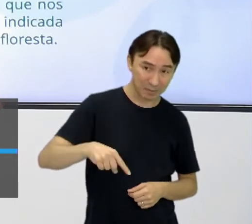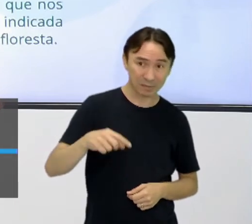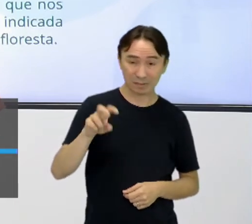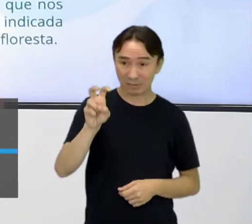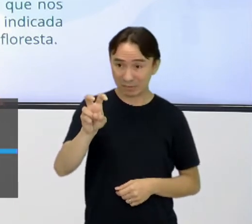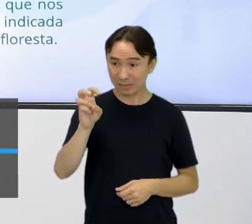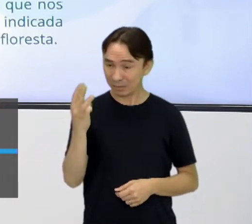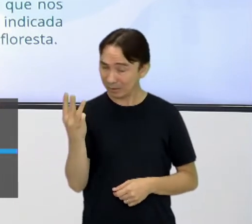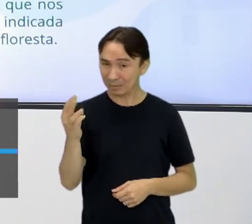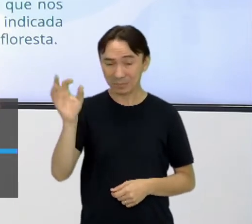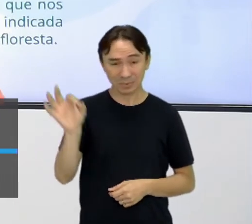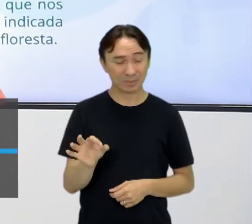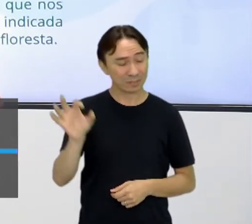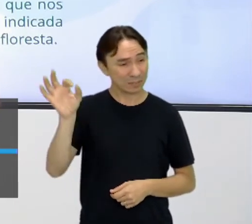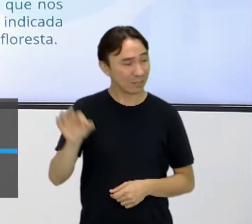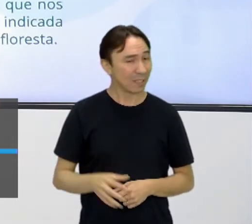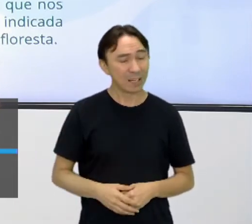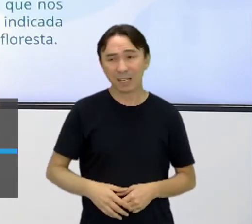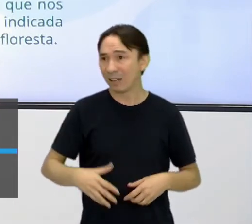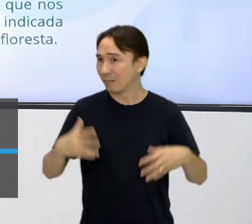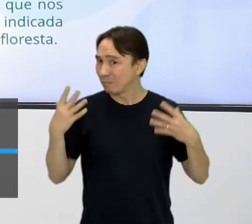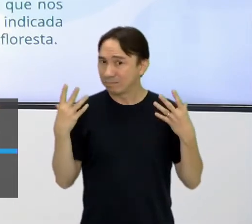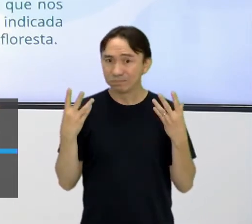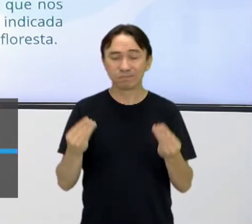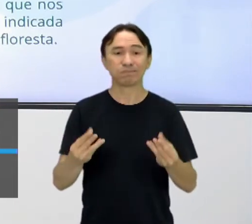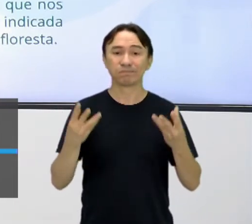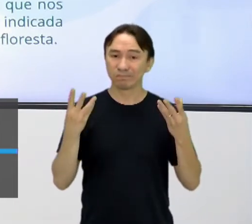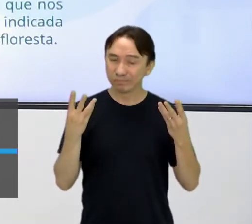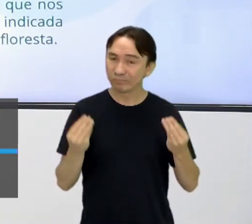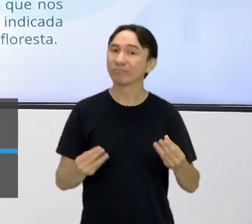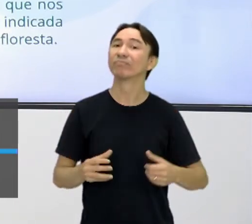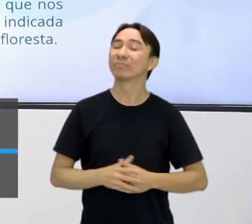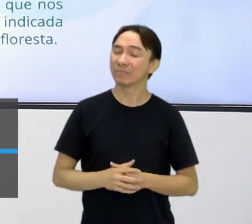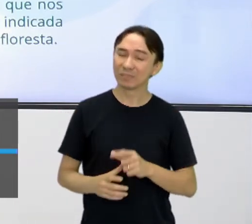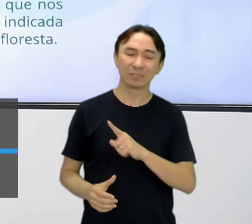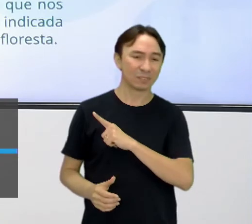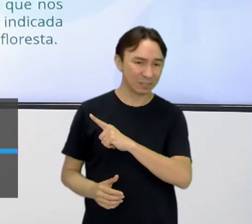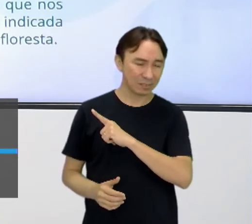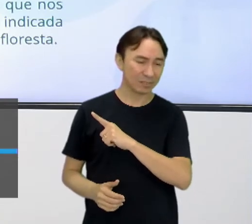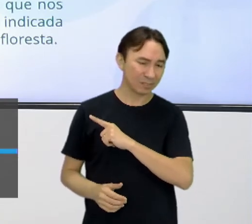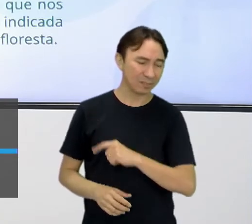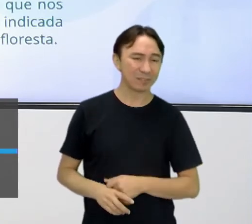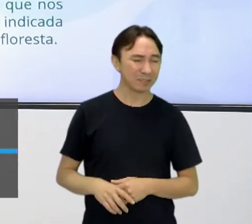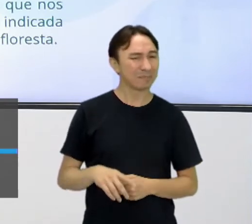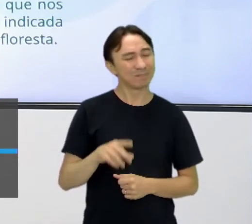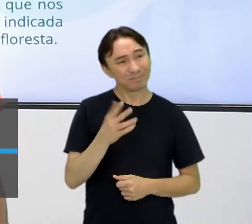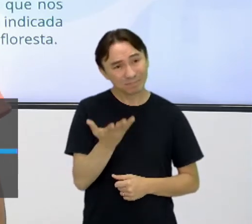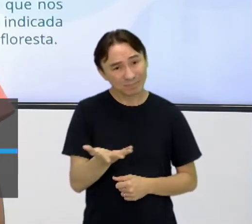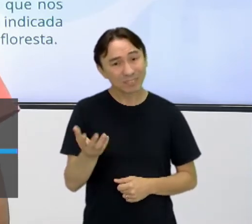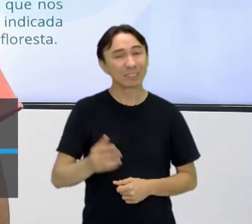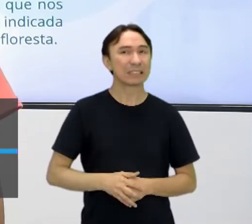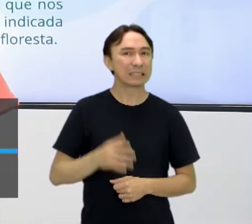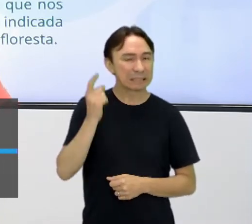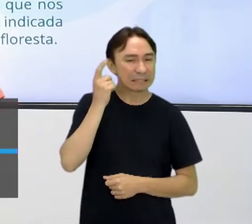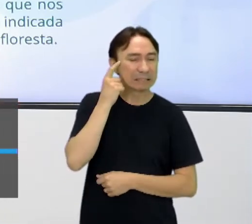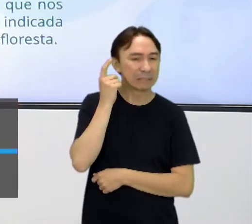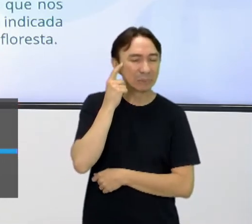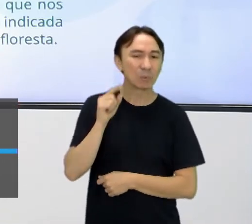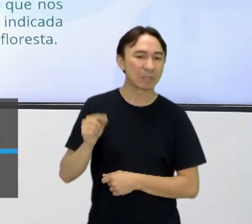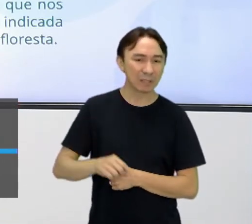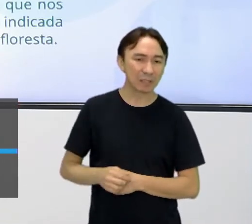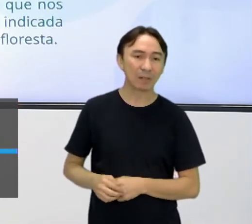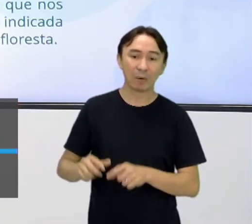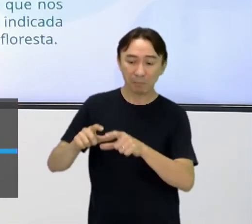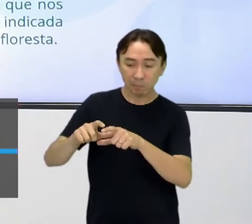situação é um aumento considerável. E principalmente você fazer o quê? Entender que esse aumento foi dado